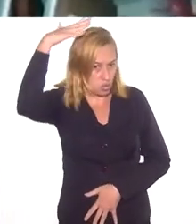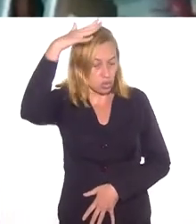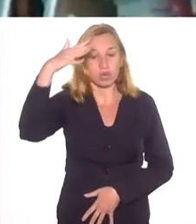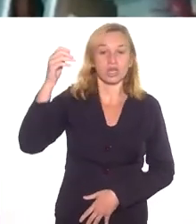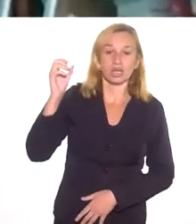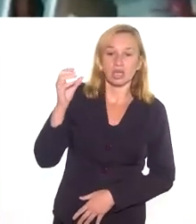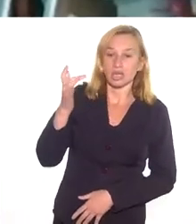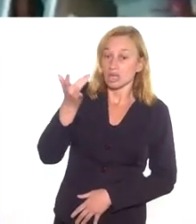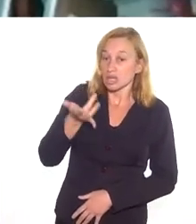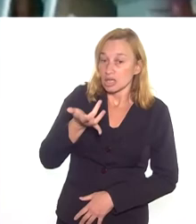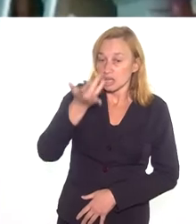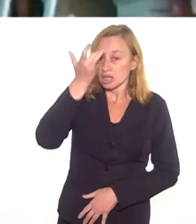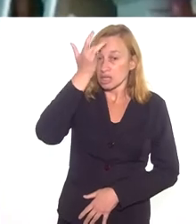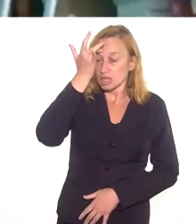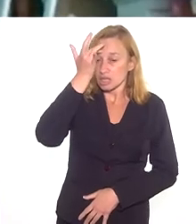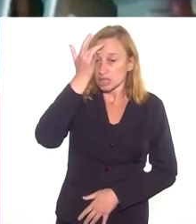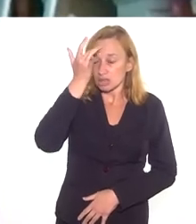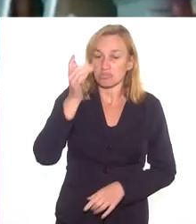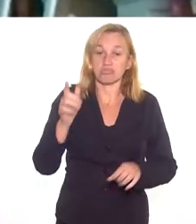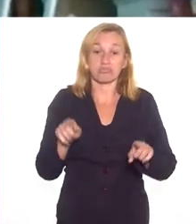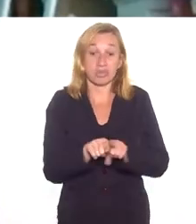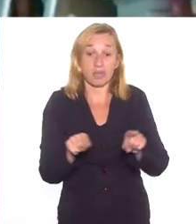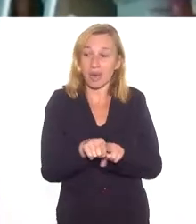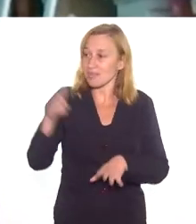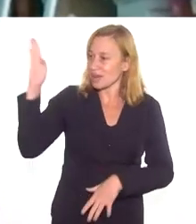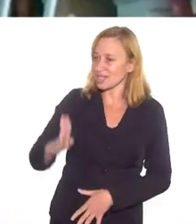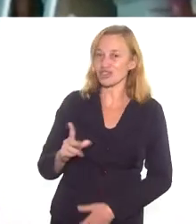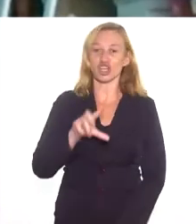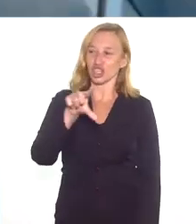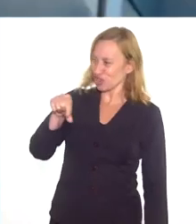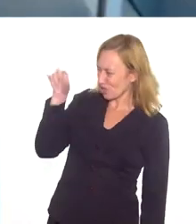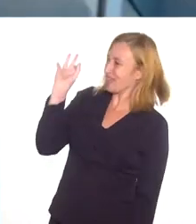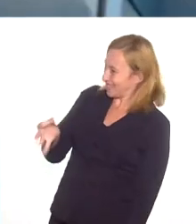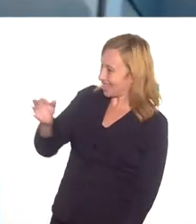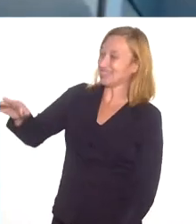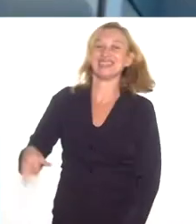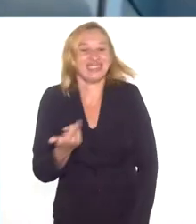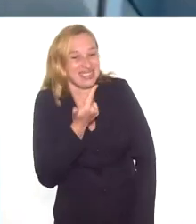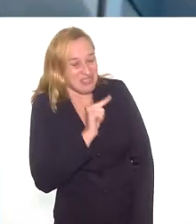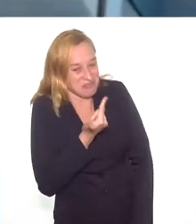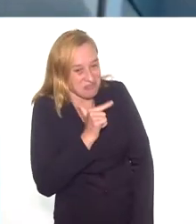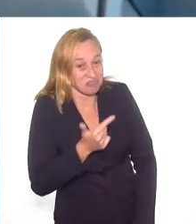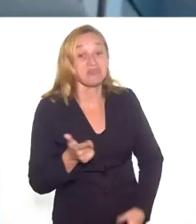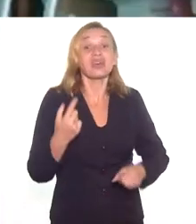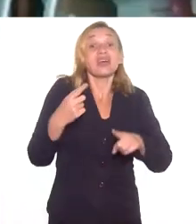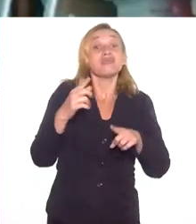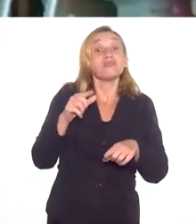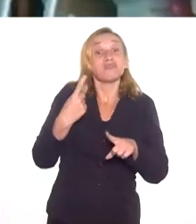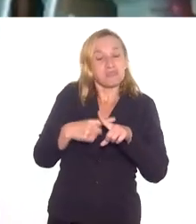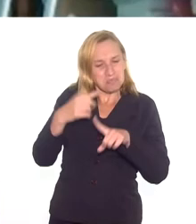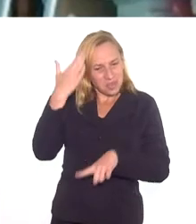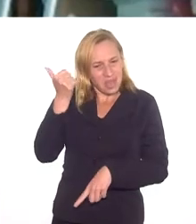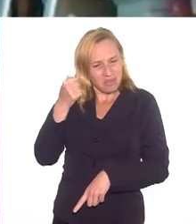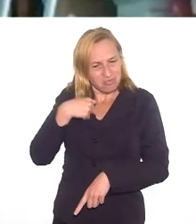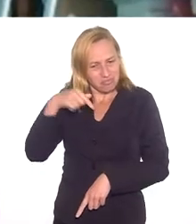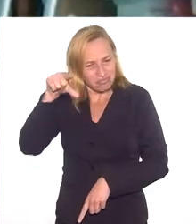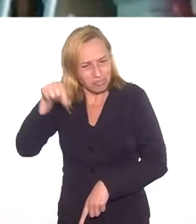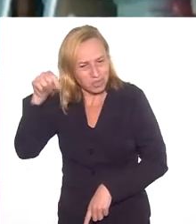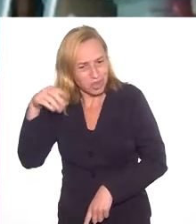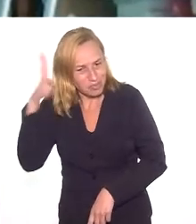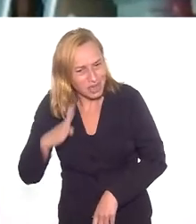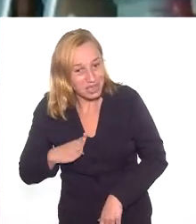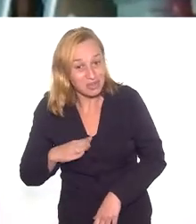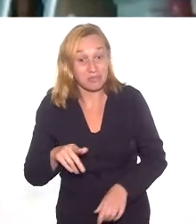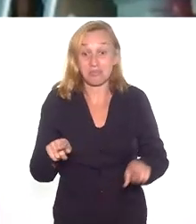entre México, Índia e Brasil. Escolheu certo. É. Mas sabe por que eu escolhi o